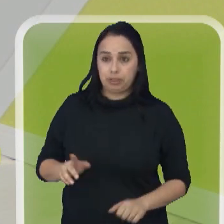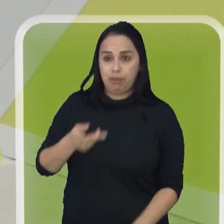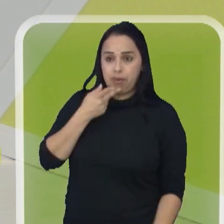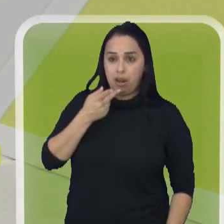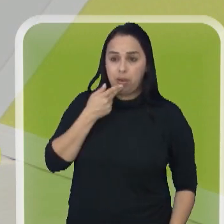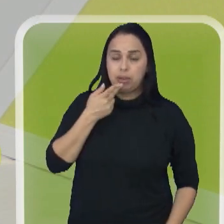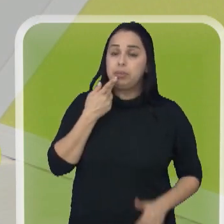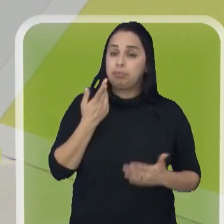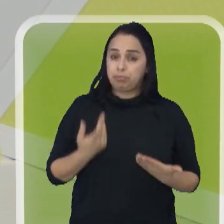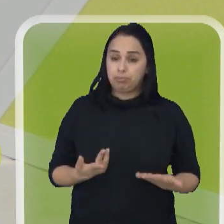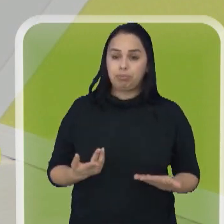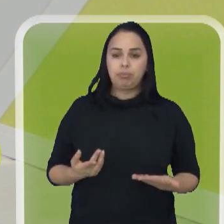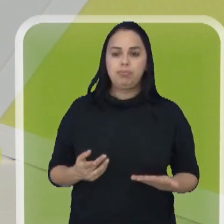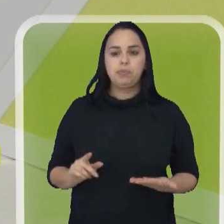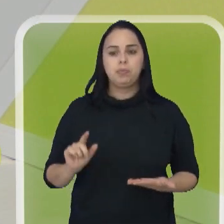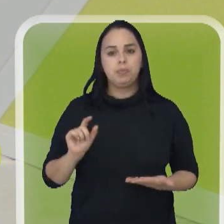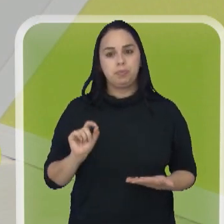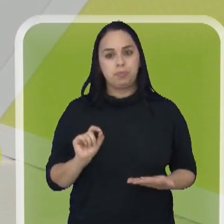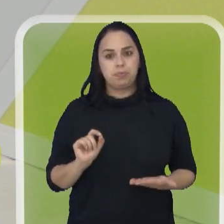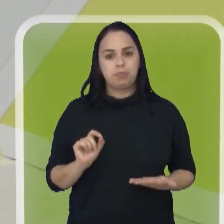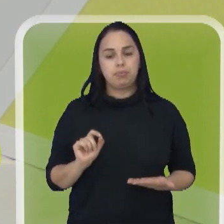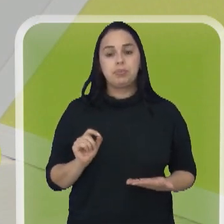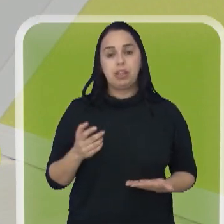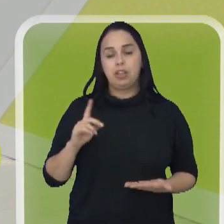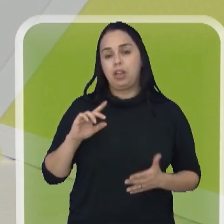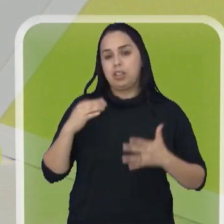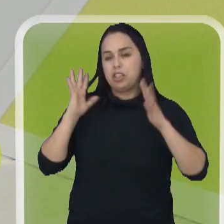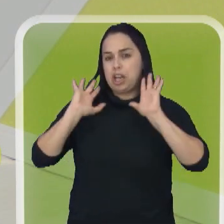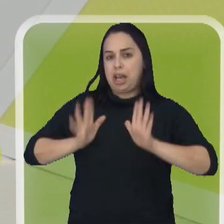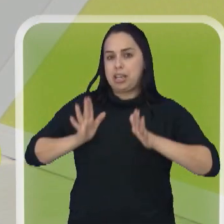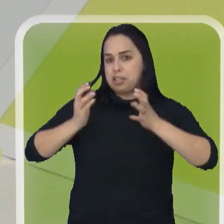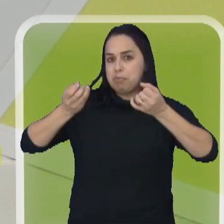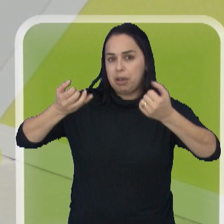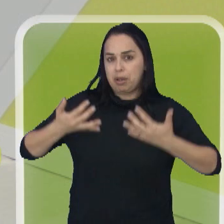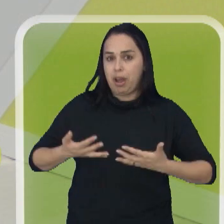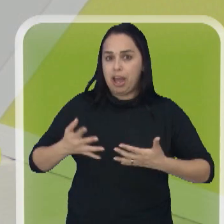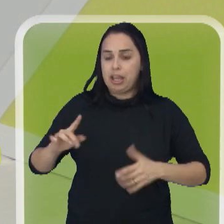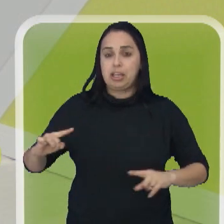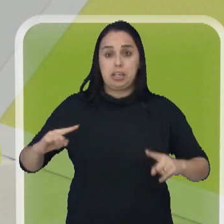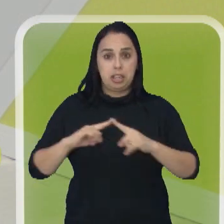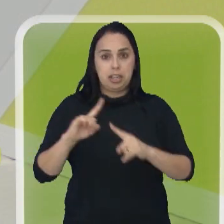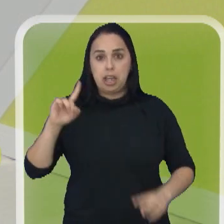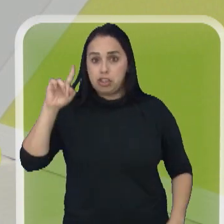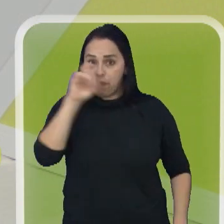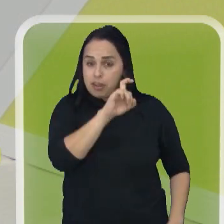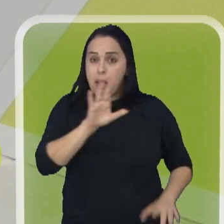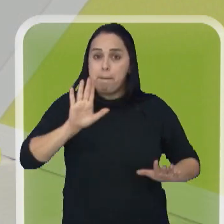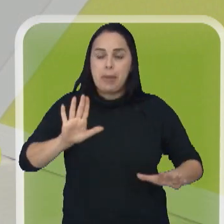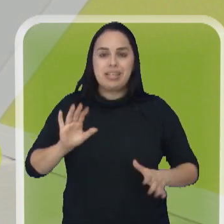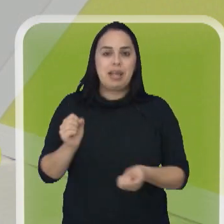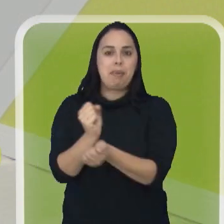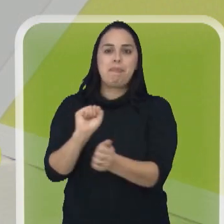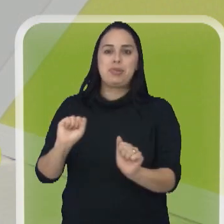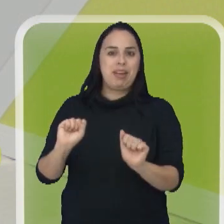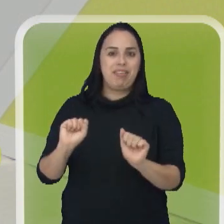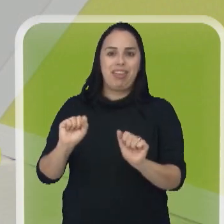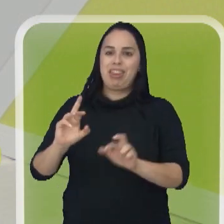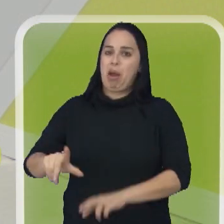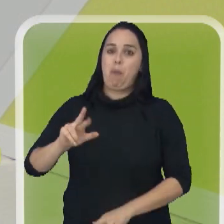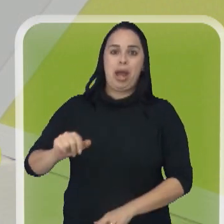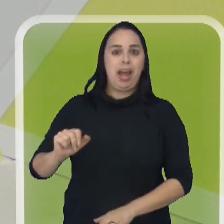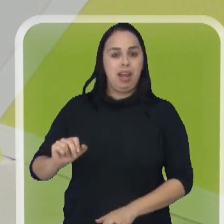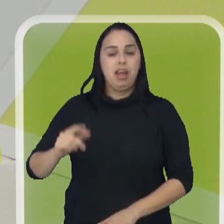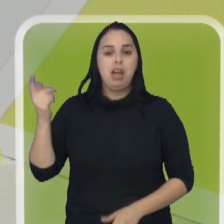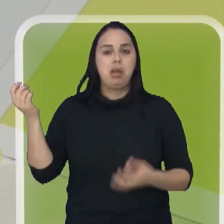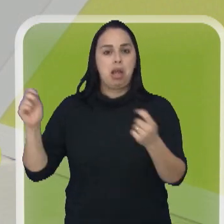Brunão, o fato do seguinte, a gente dizia aqui, né, que é difícil realmente para o São José, mas não é impossível, e ontem ficou claro que